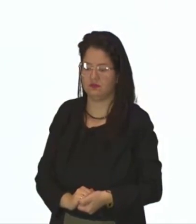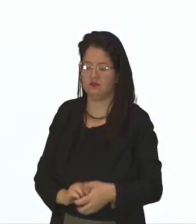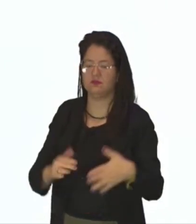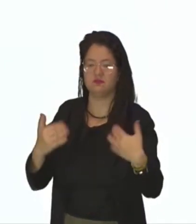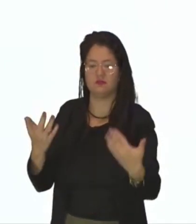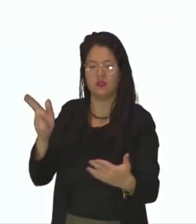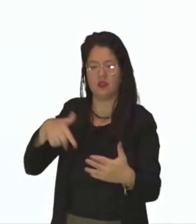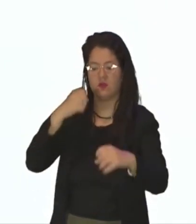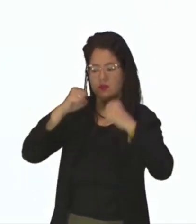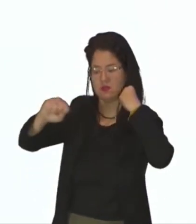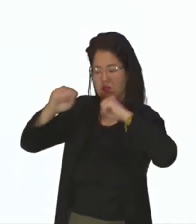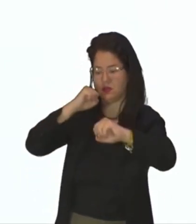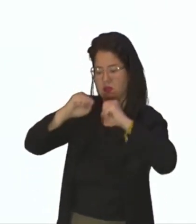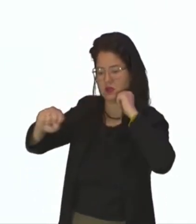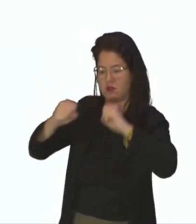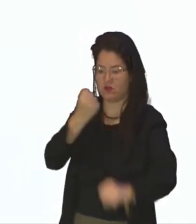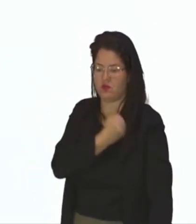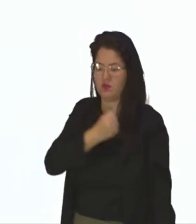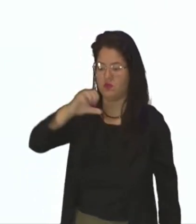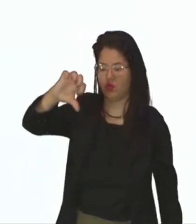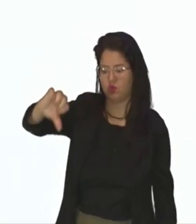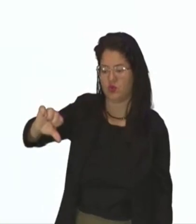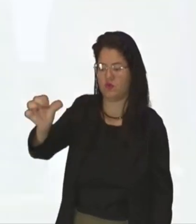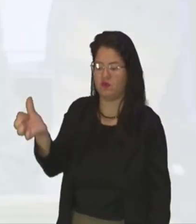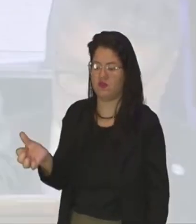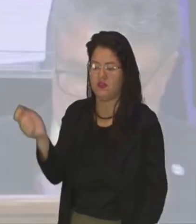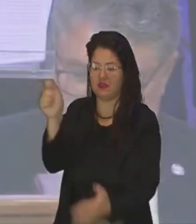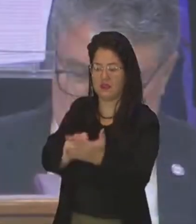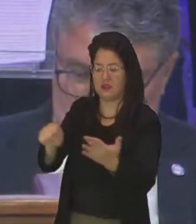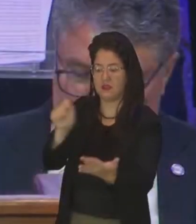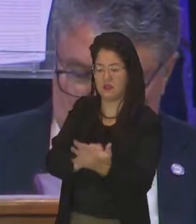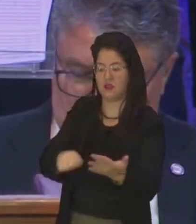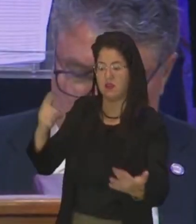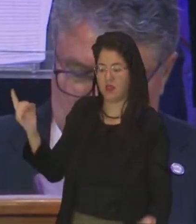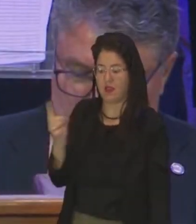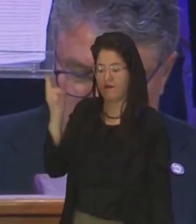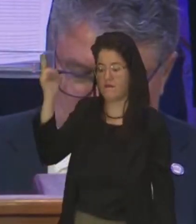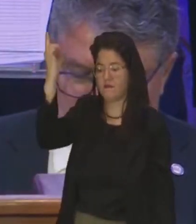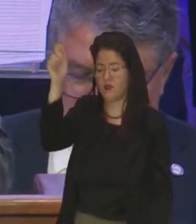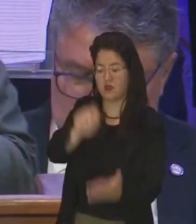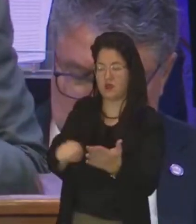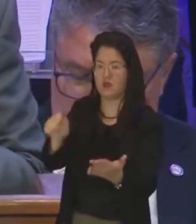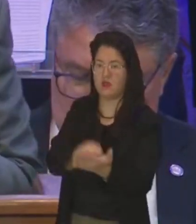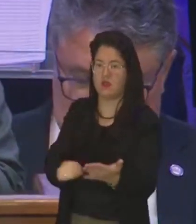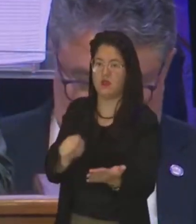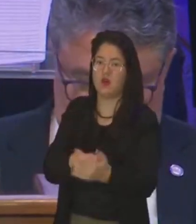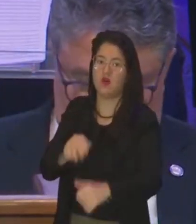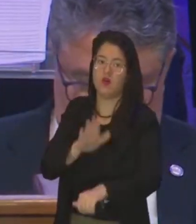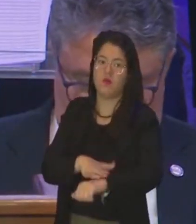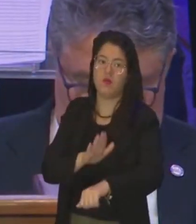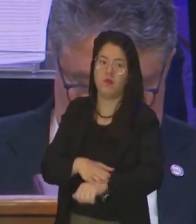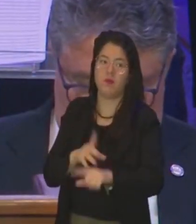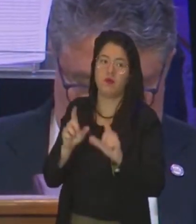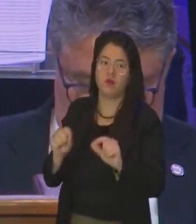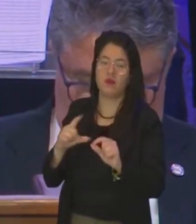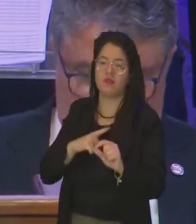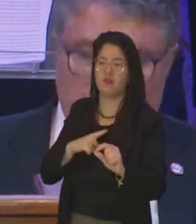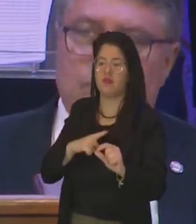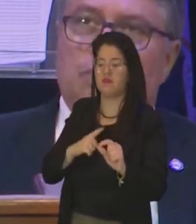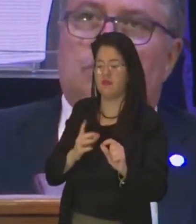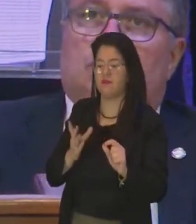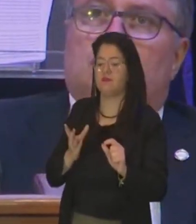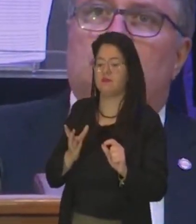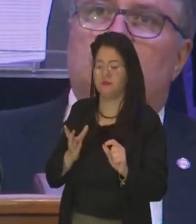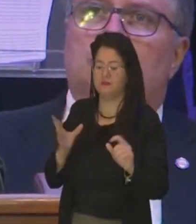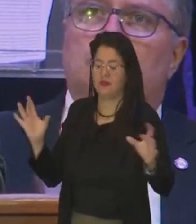Esse é o Salmo de número 96, escrito por Davi, na ocasião em que trouxeram finalmente a Arca da Aliança de